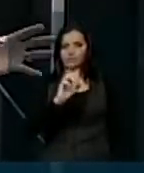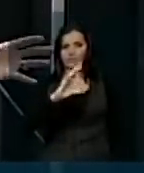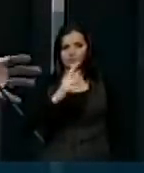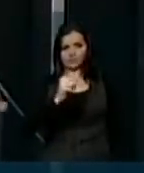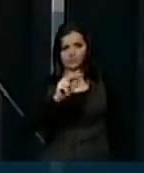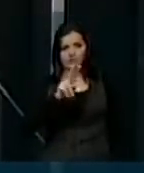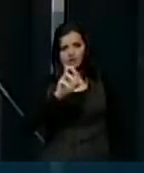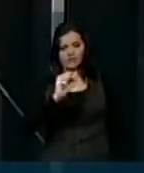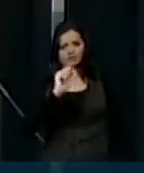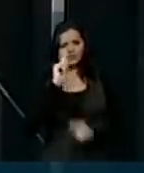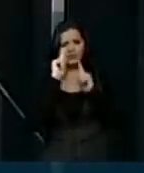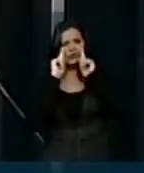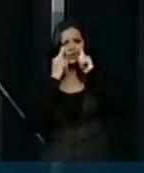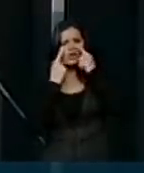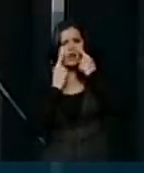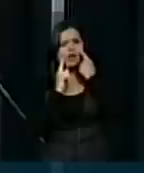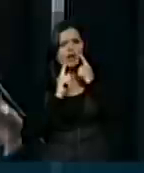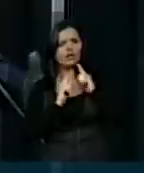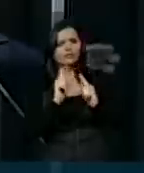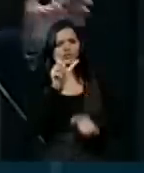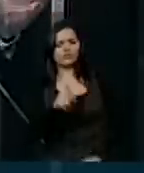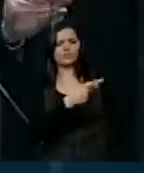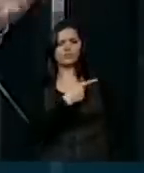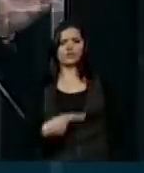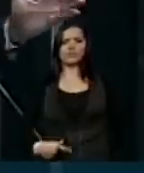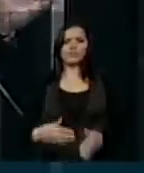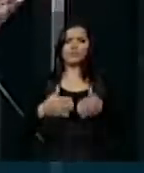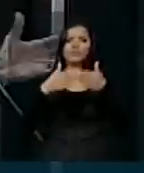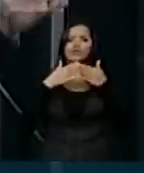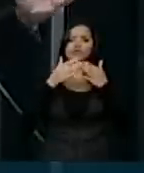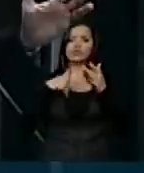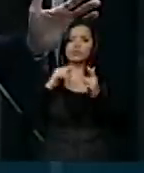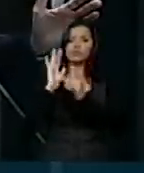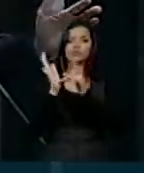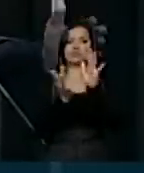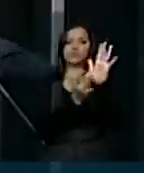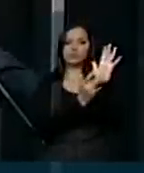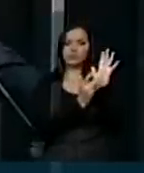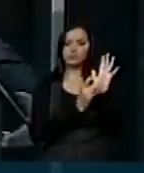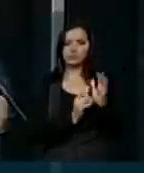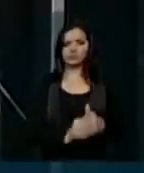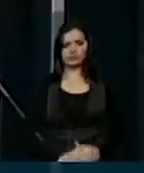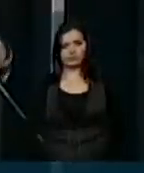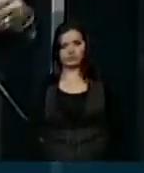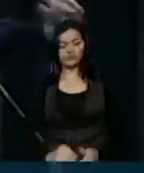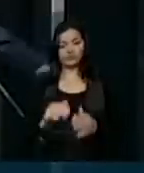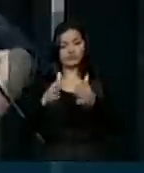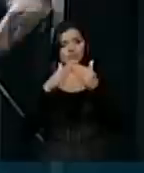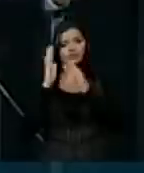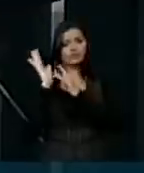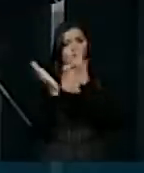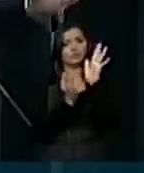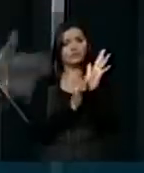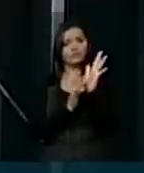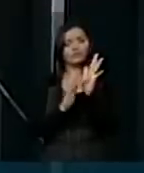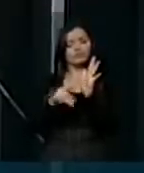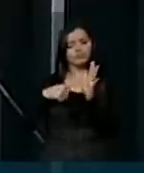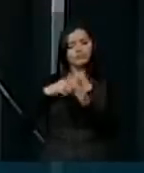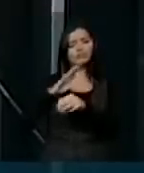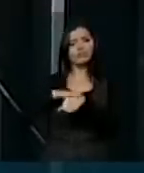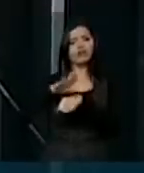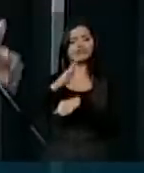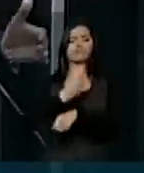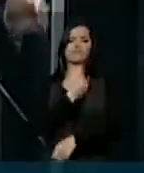em lágrimas, o presidente Hugo Chávez estava pedindo a Jesus Cristo que desse a ele mais anos de